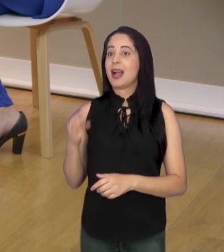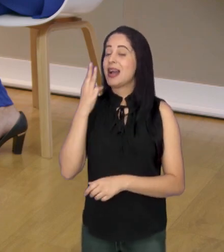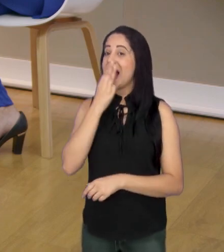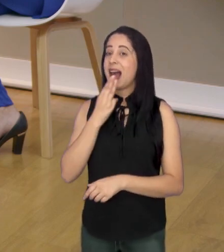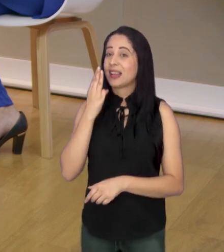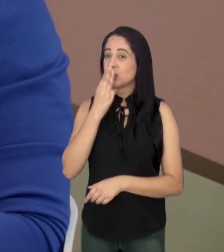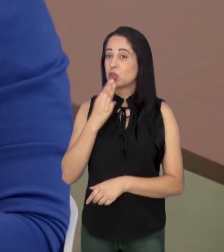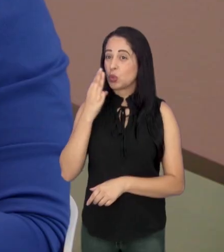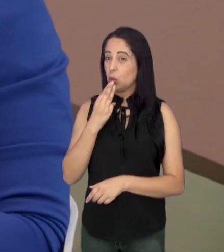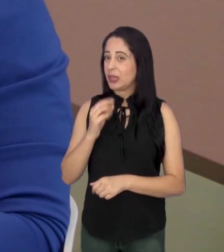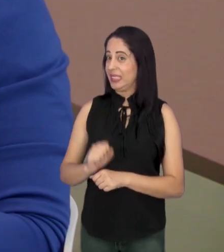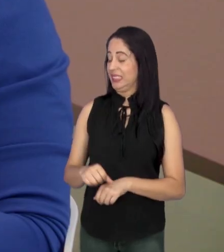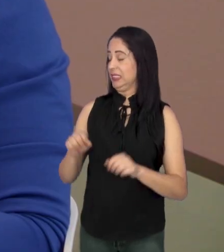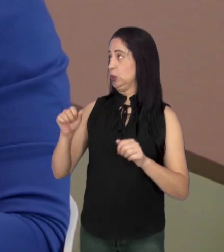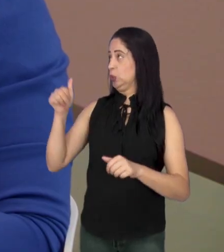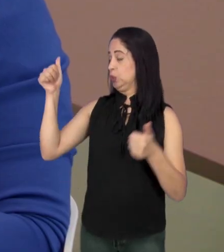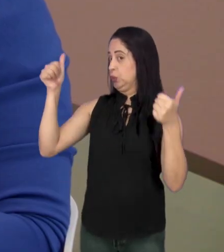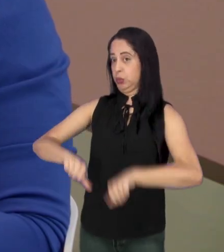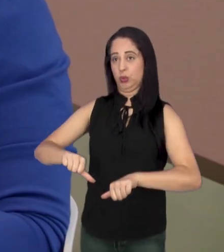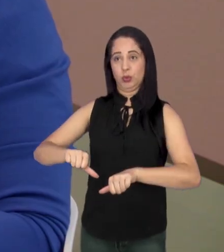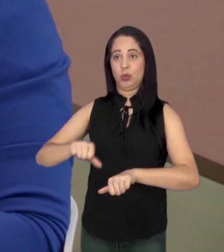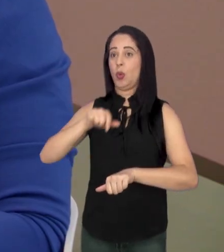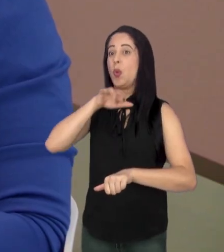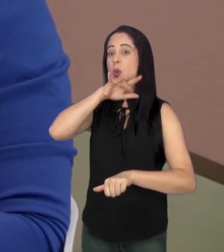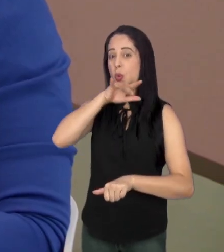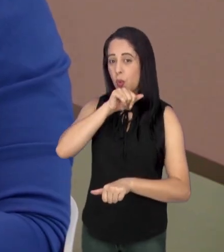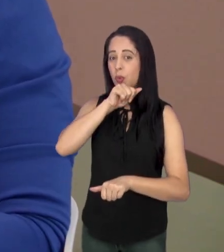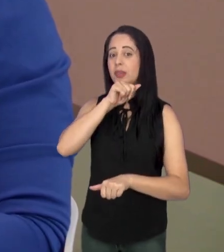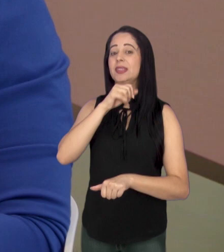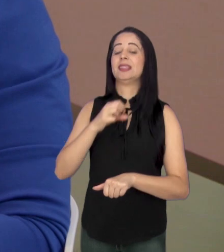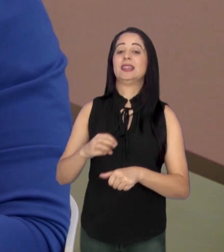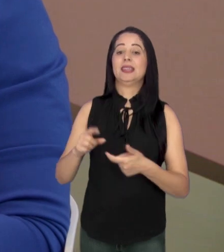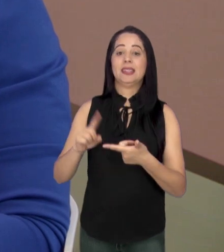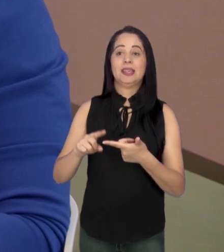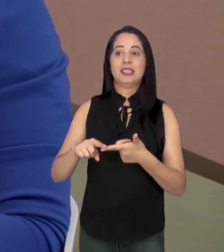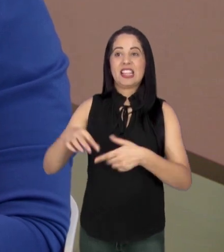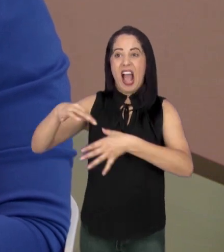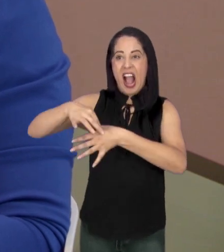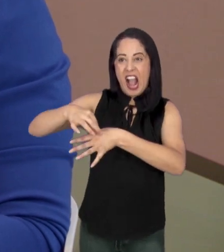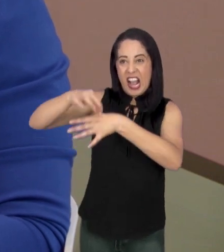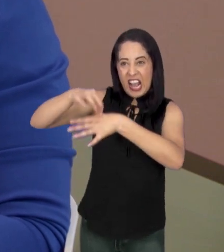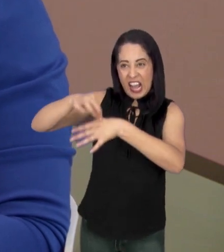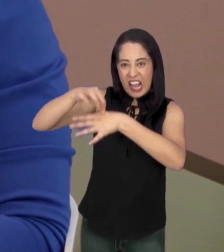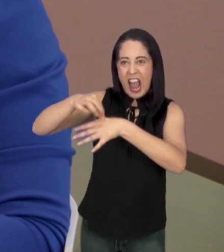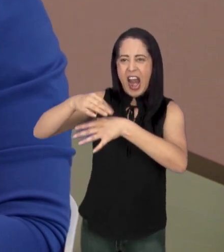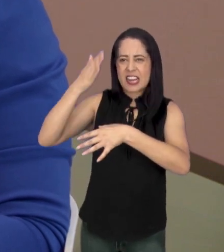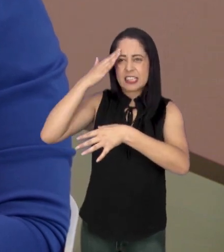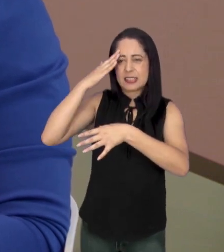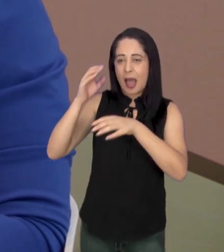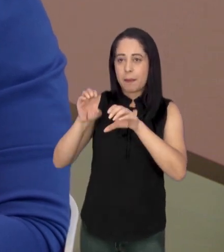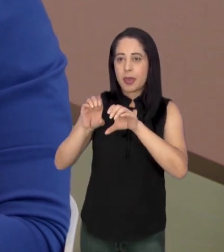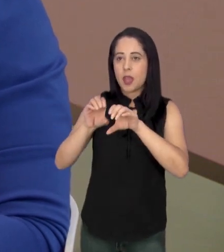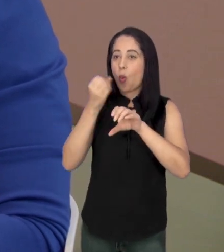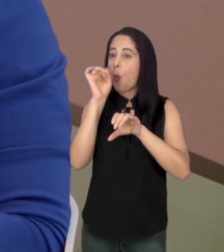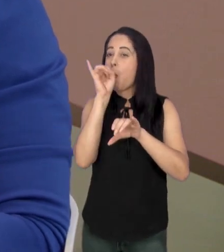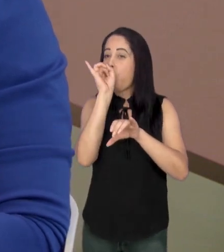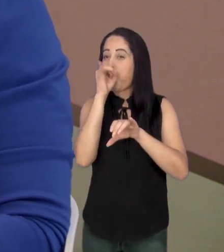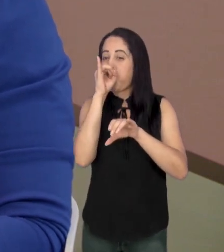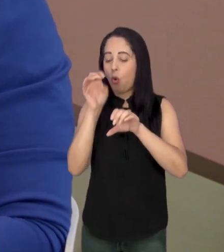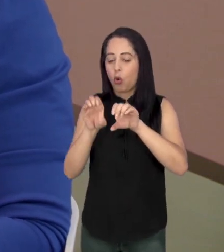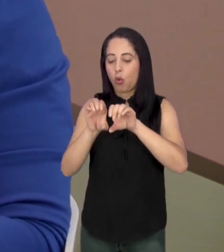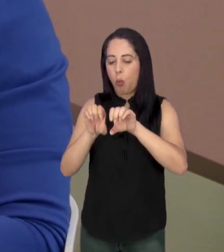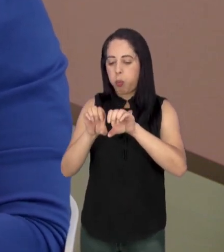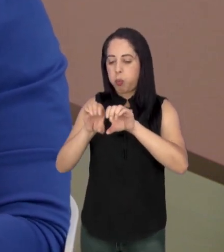O açúcar é o principal vilão, tá? Mas a gente está falando o açúcar, carnes processadas, embutidos, né?